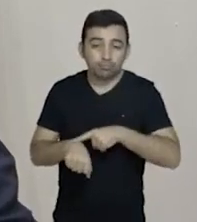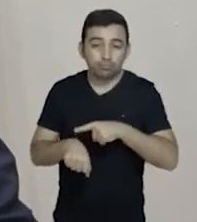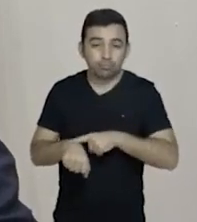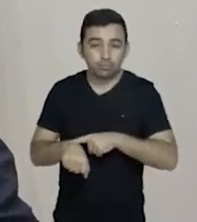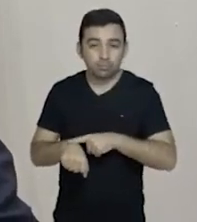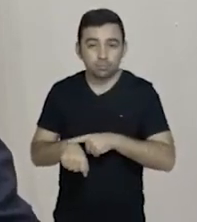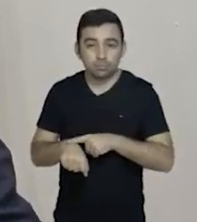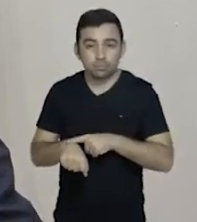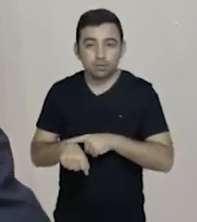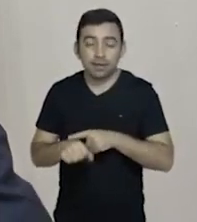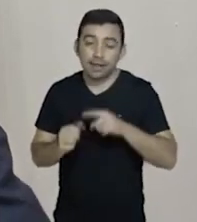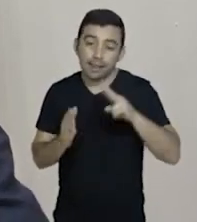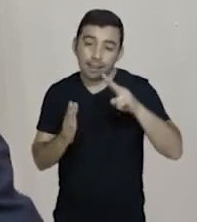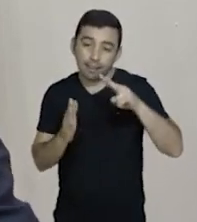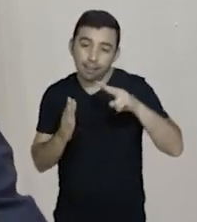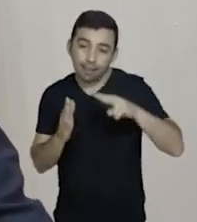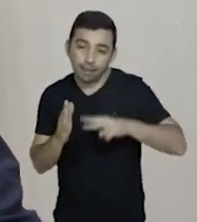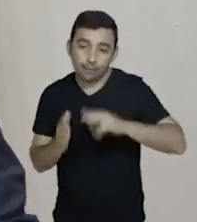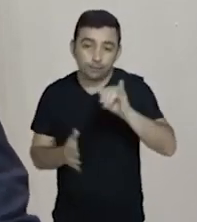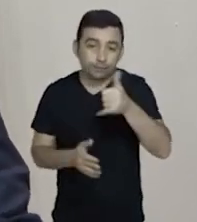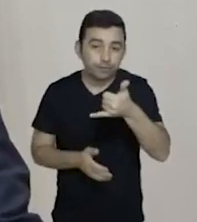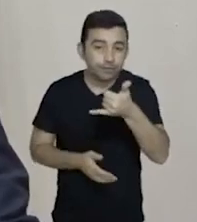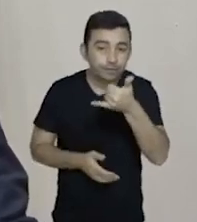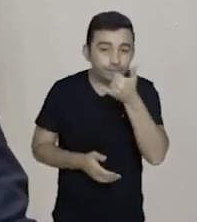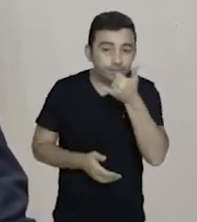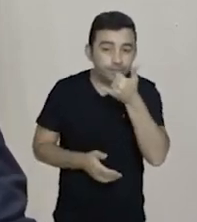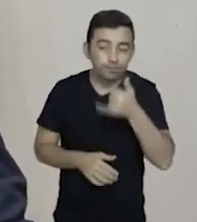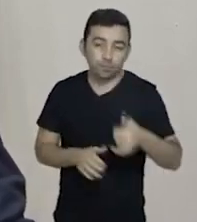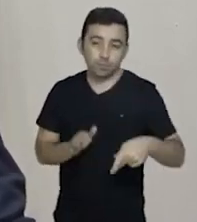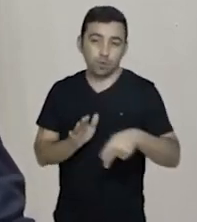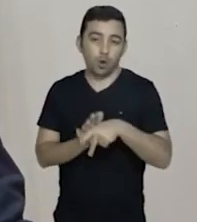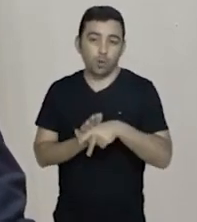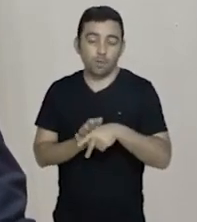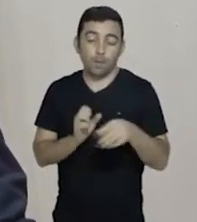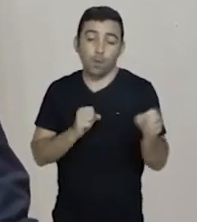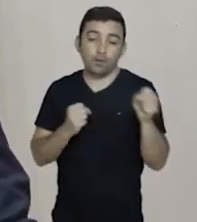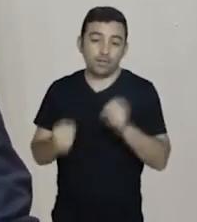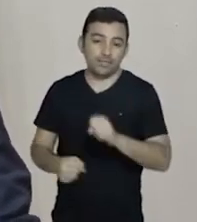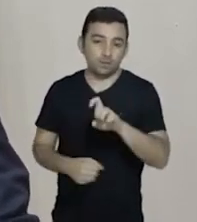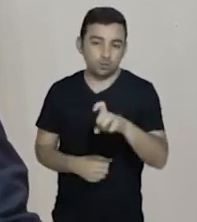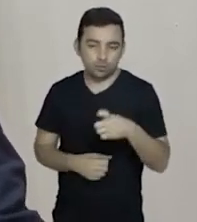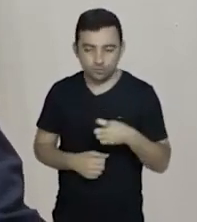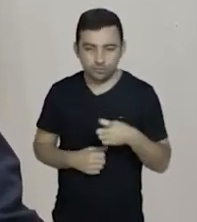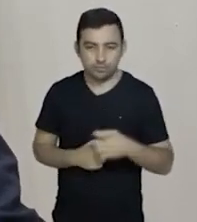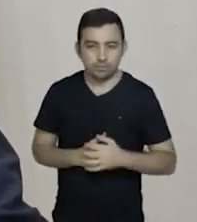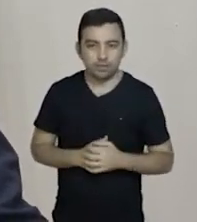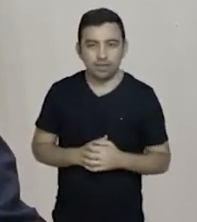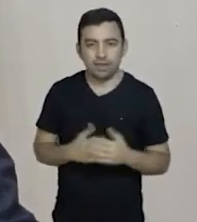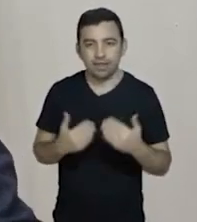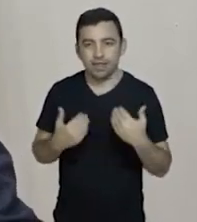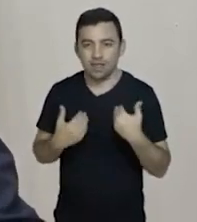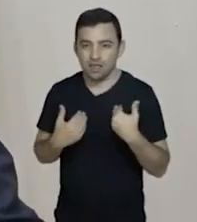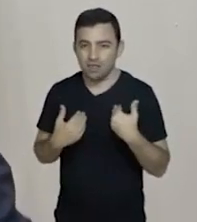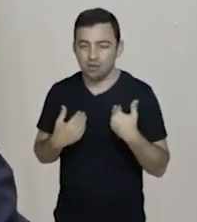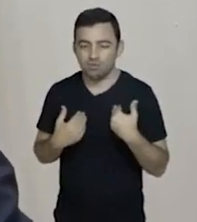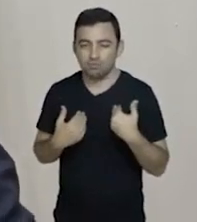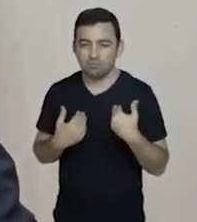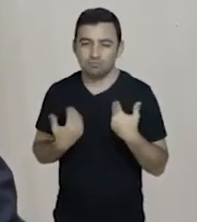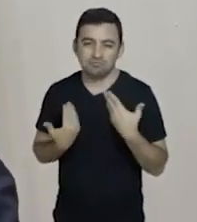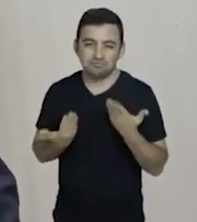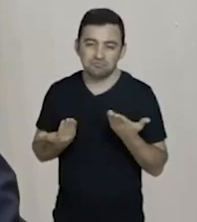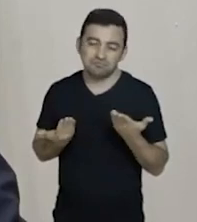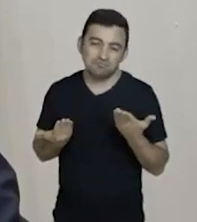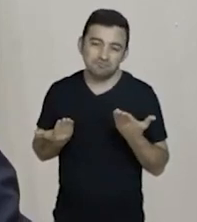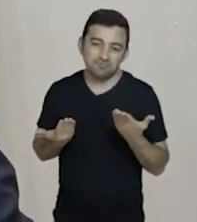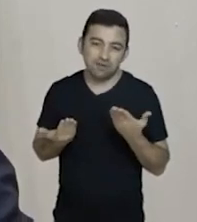para ler ali as justificativas por parte do Poder Executivo então eu não vou ser leviano e